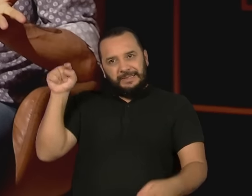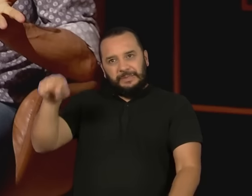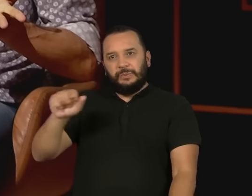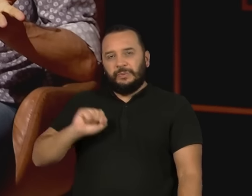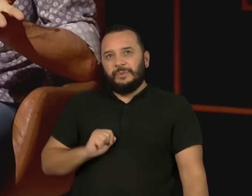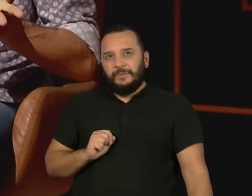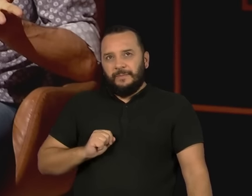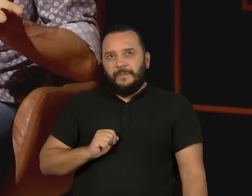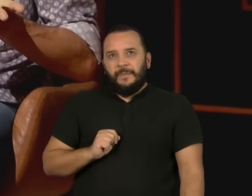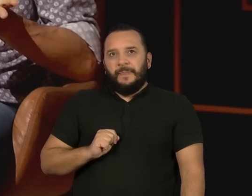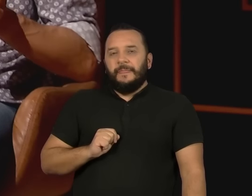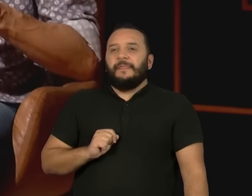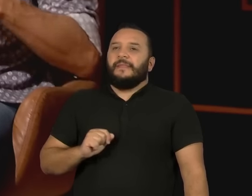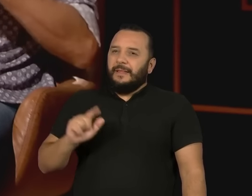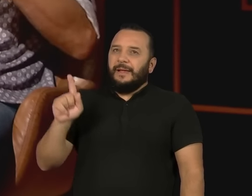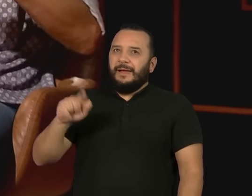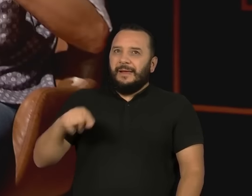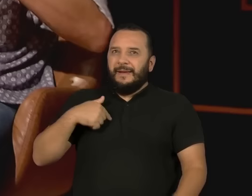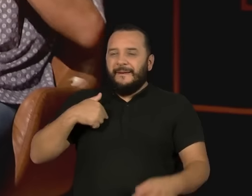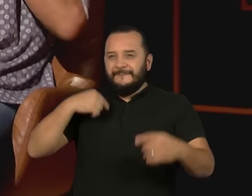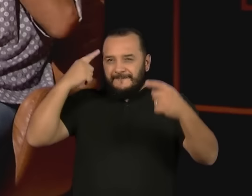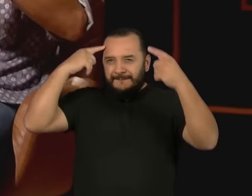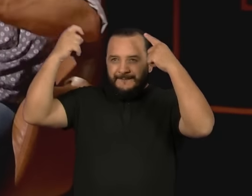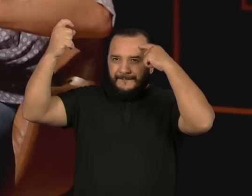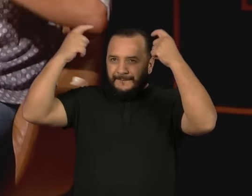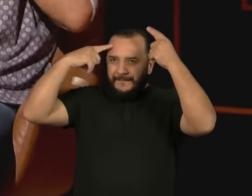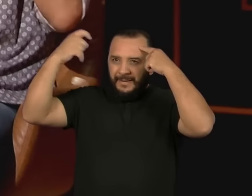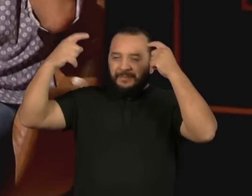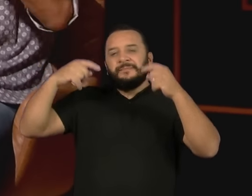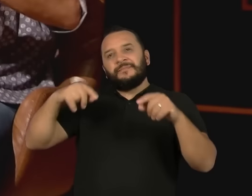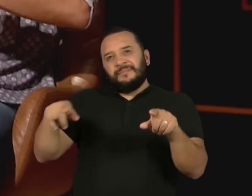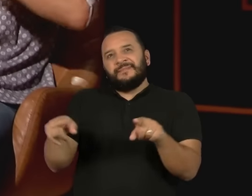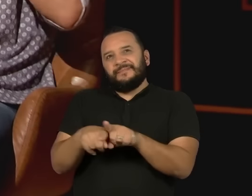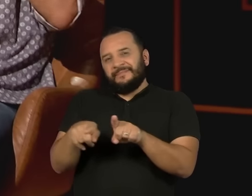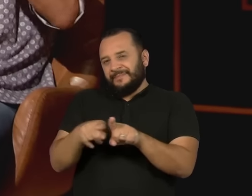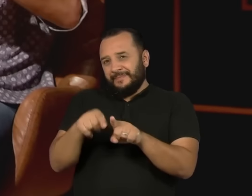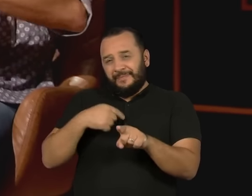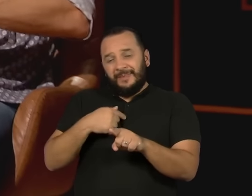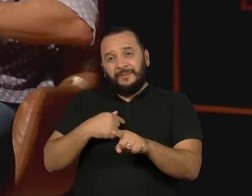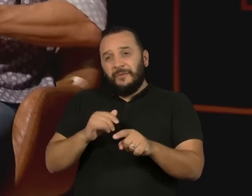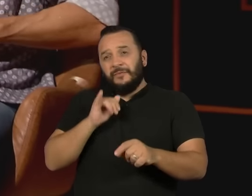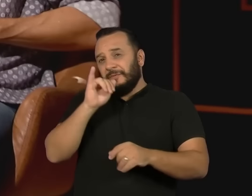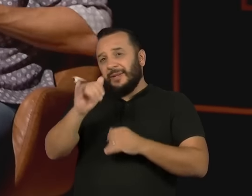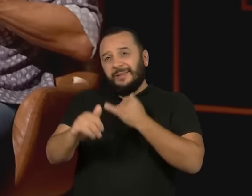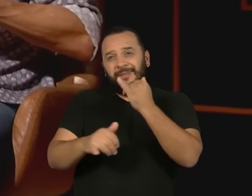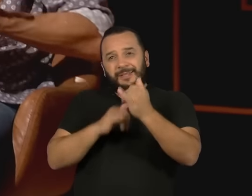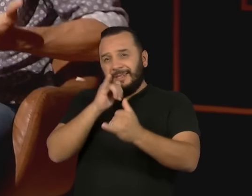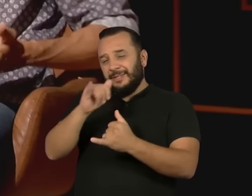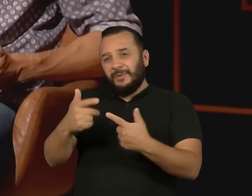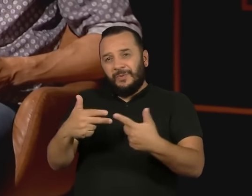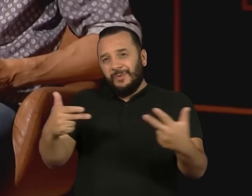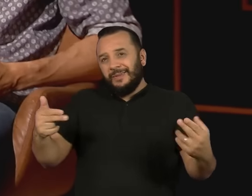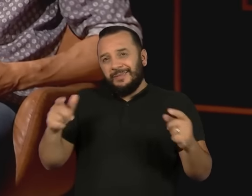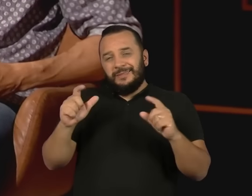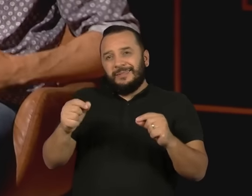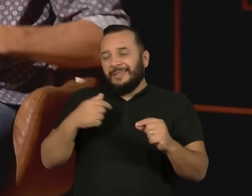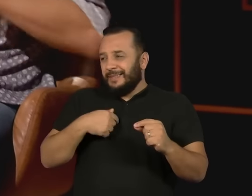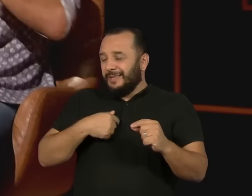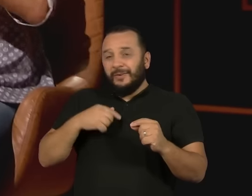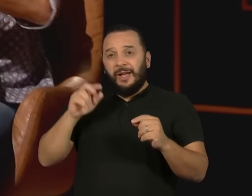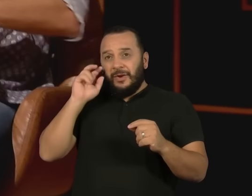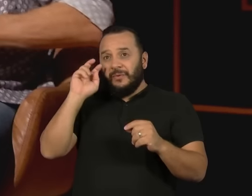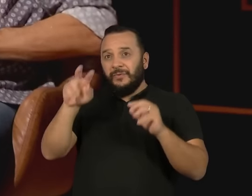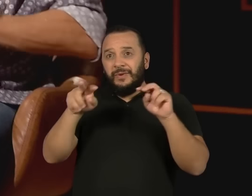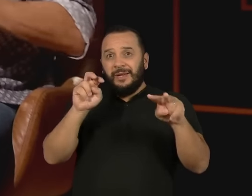trata de improvisações, fluxos narrativos que eu vou falando aleatoriamente, tal, coisas que me movem, coisas que eu quero ver em